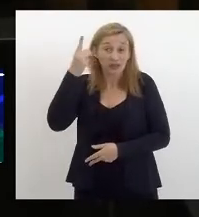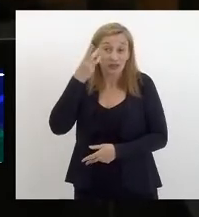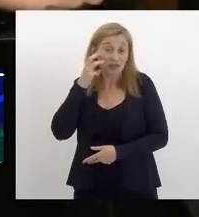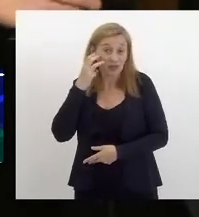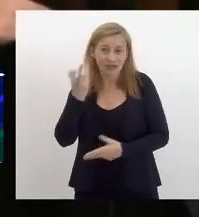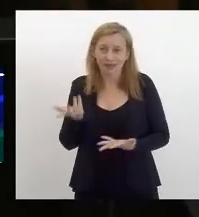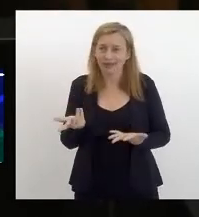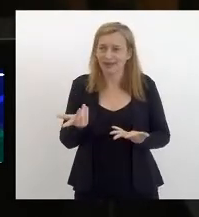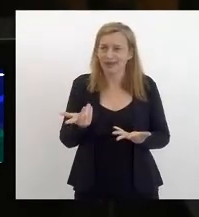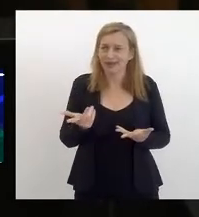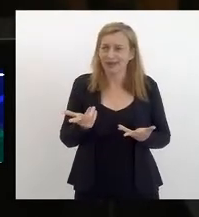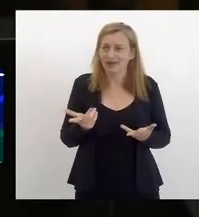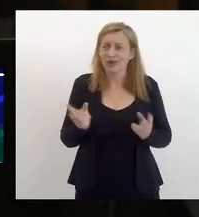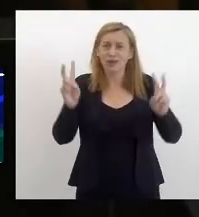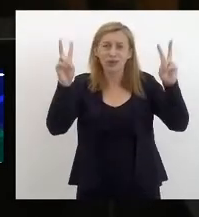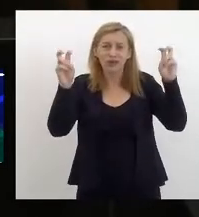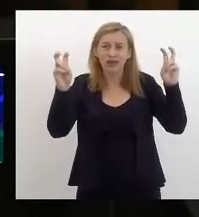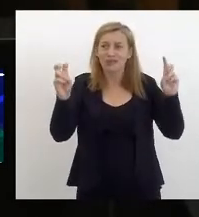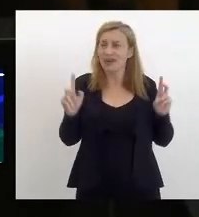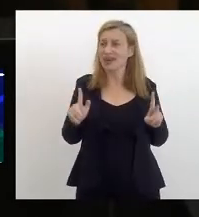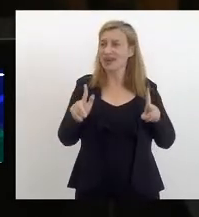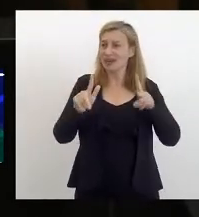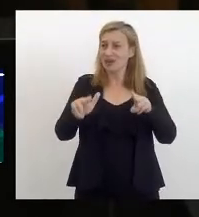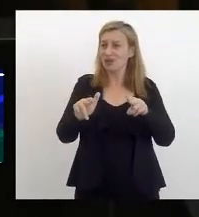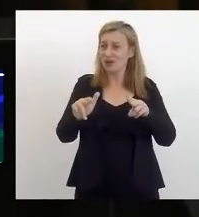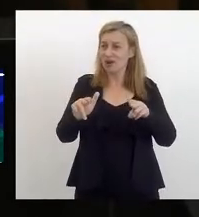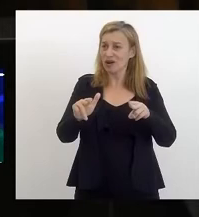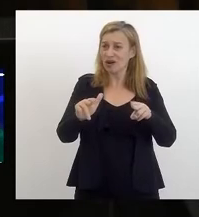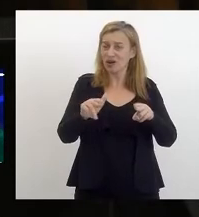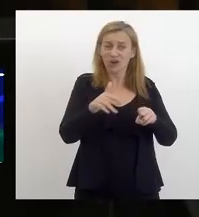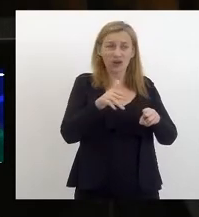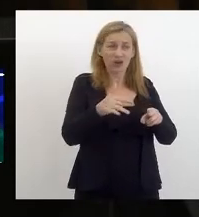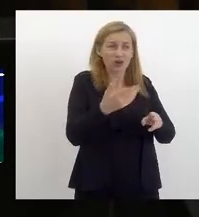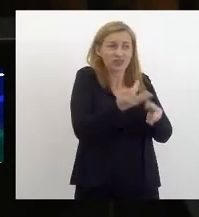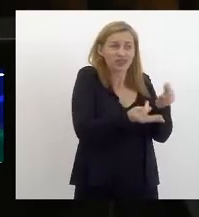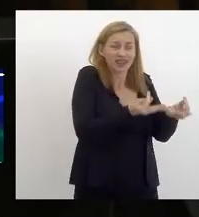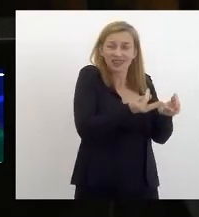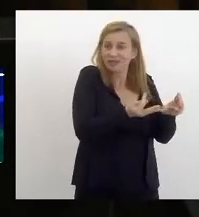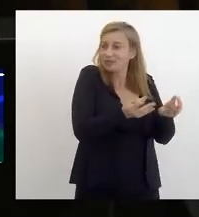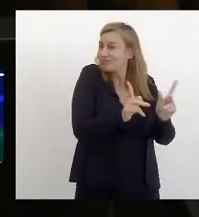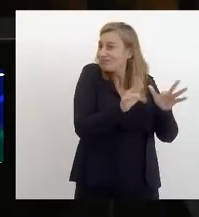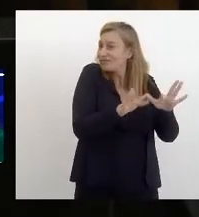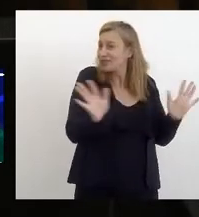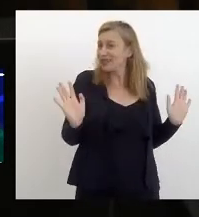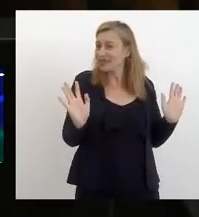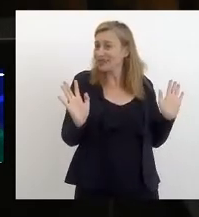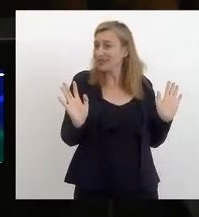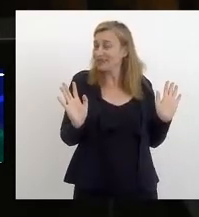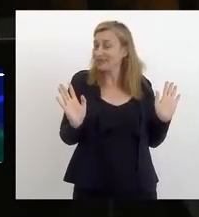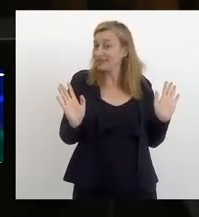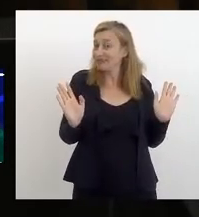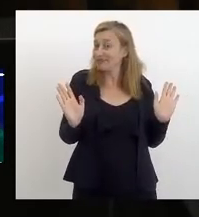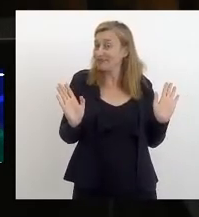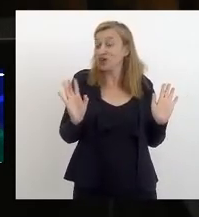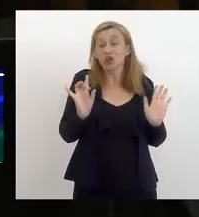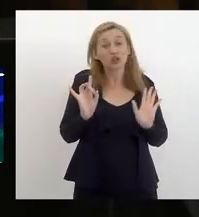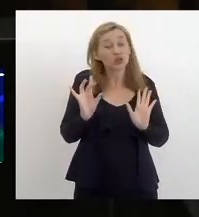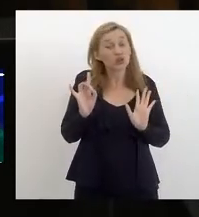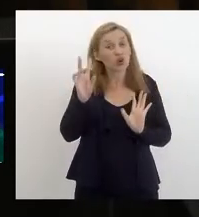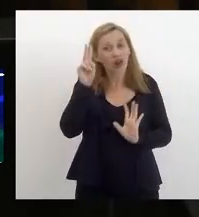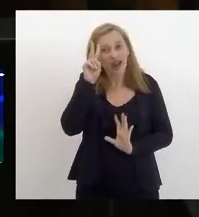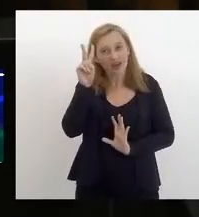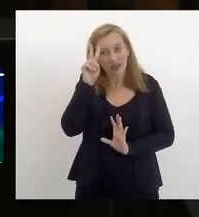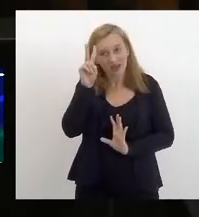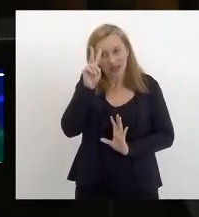até para o mesmo tema tratamentos diferenciados não só Fazenda sua